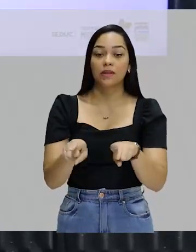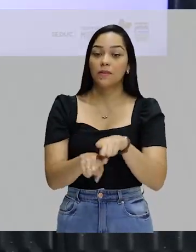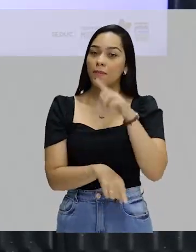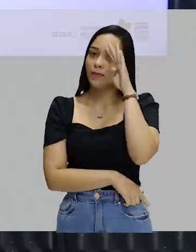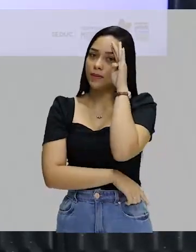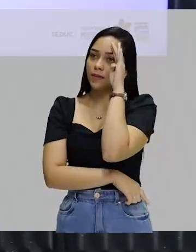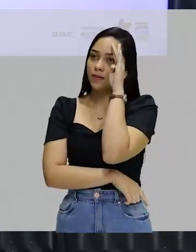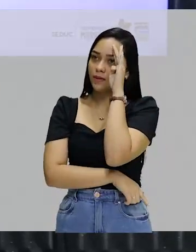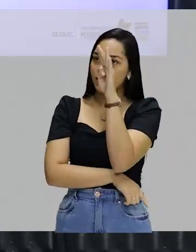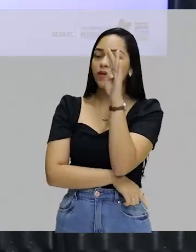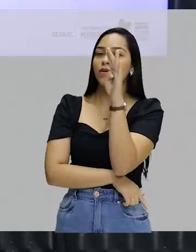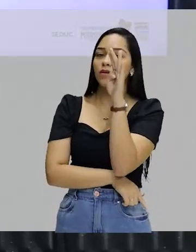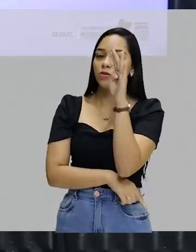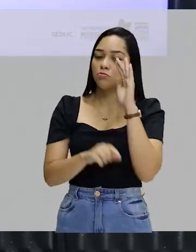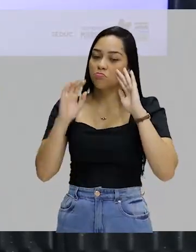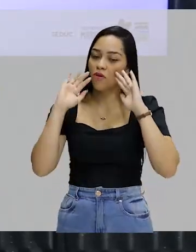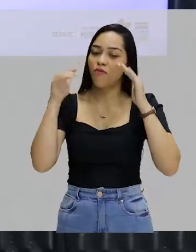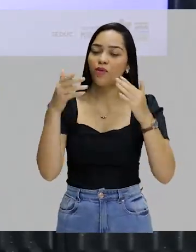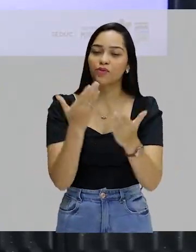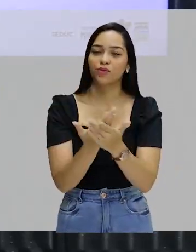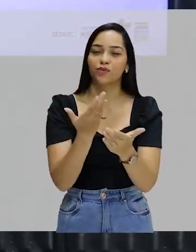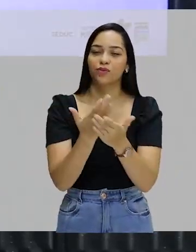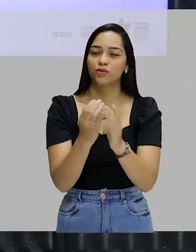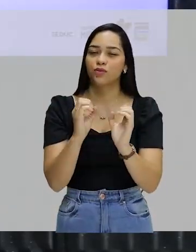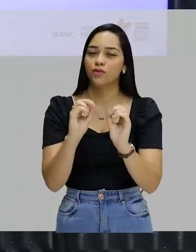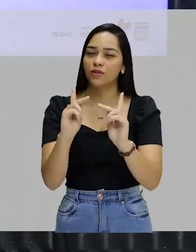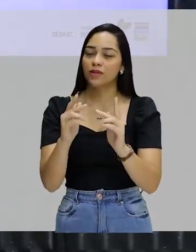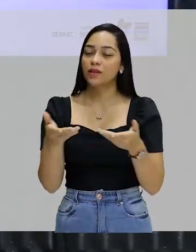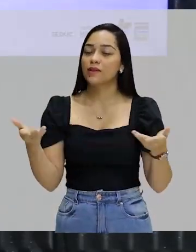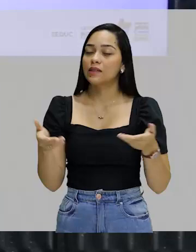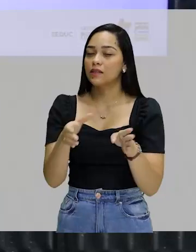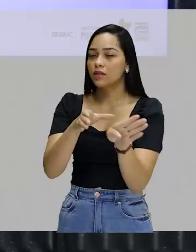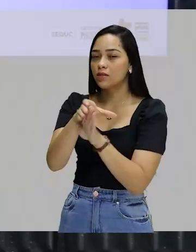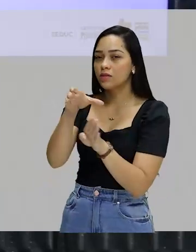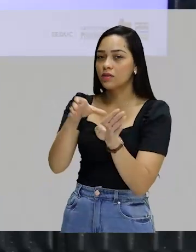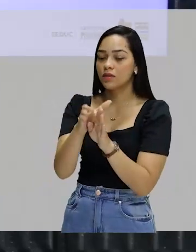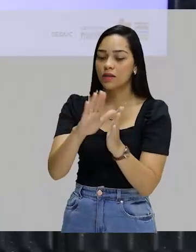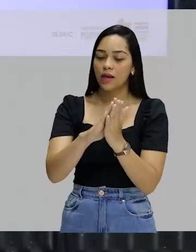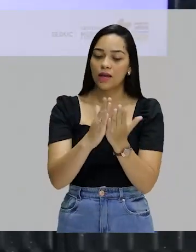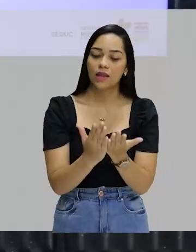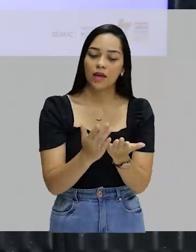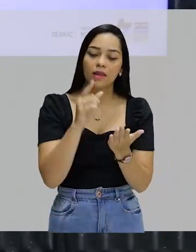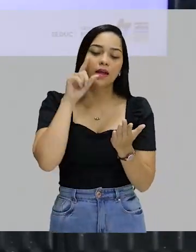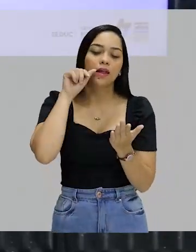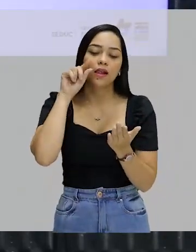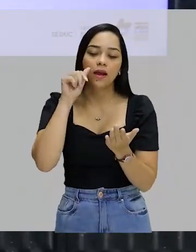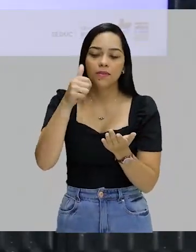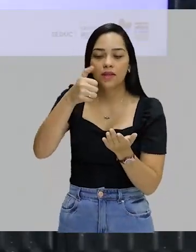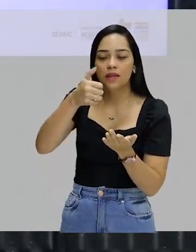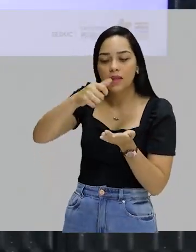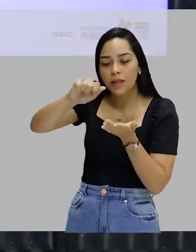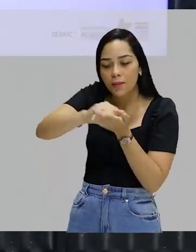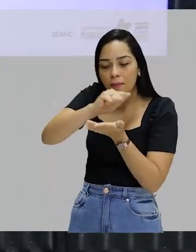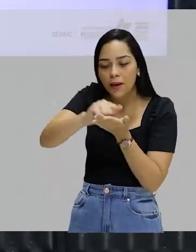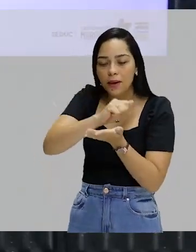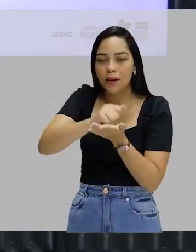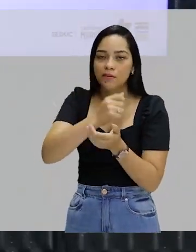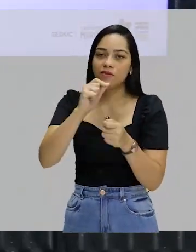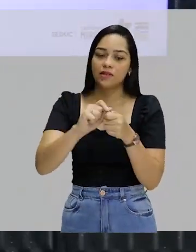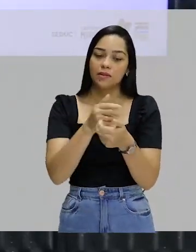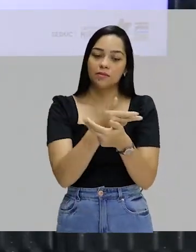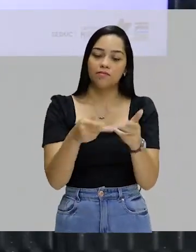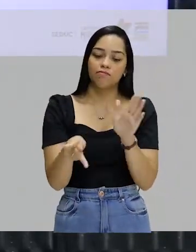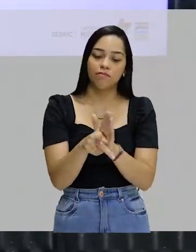principalmente se dedicando aos estudos. Show? Como primeira dica, caderno, lápis, caneta, borracha para você fazer suas